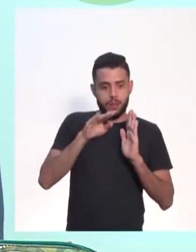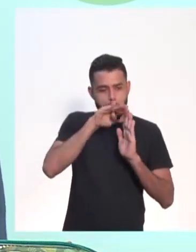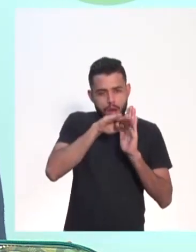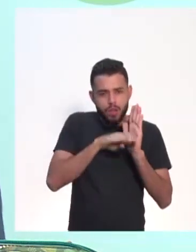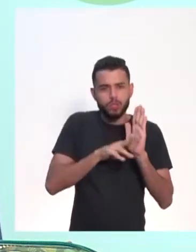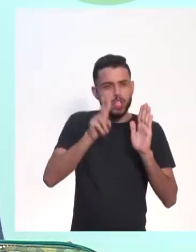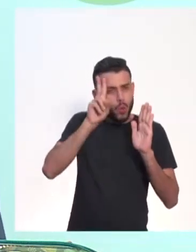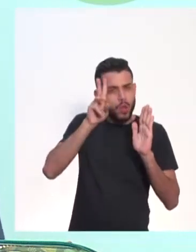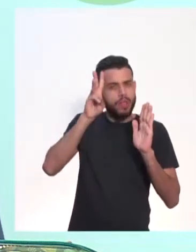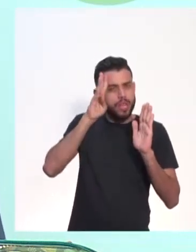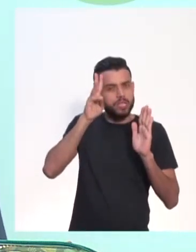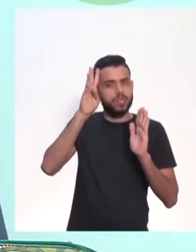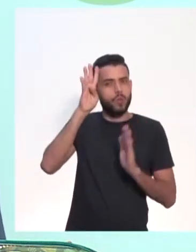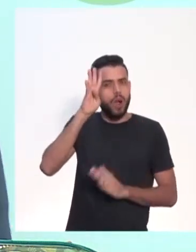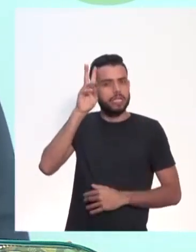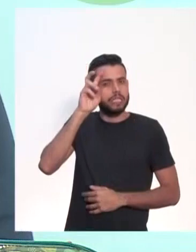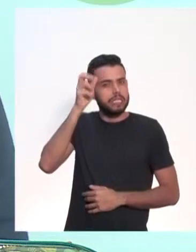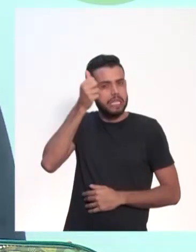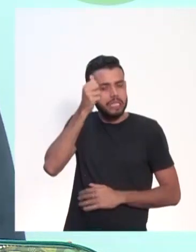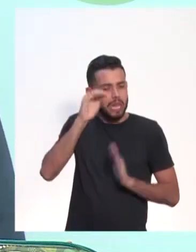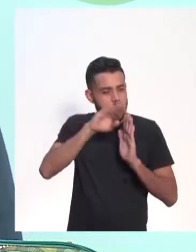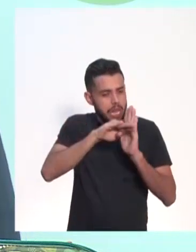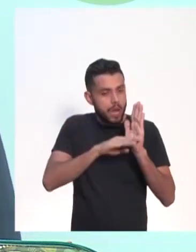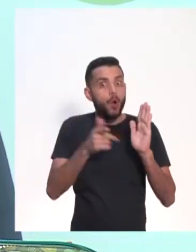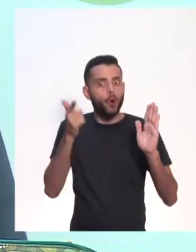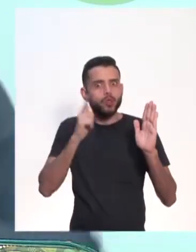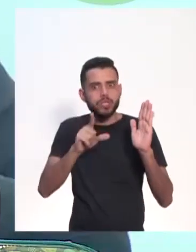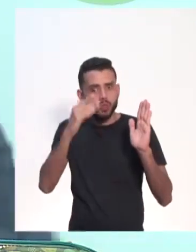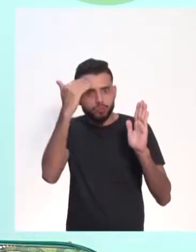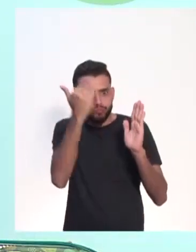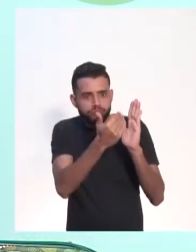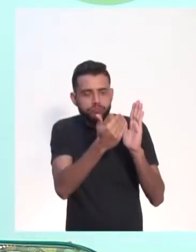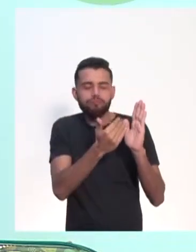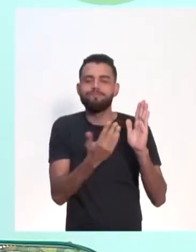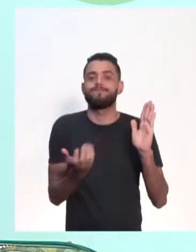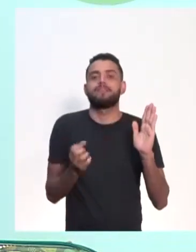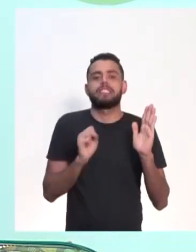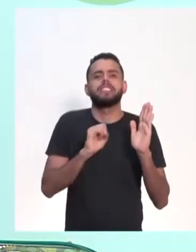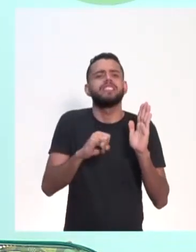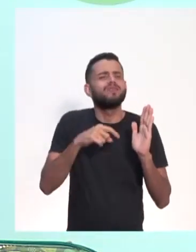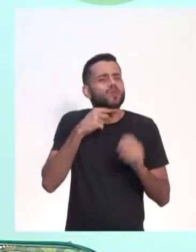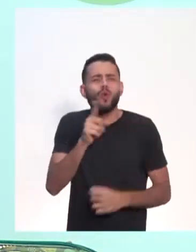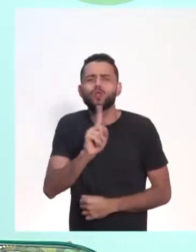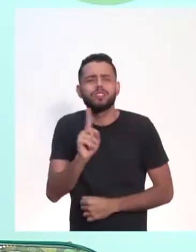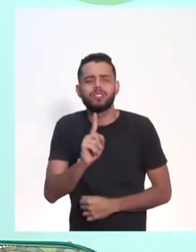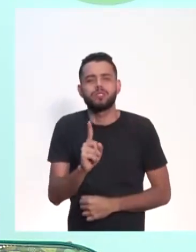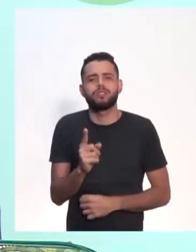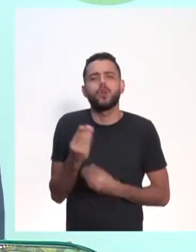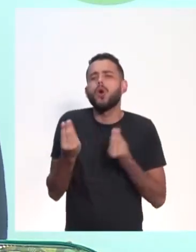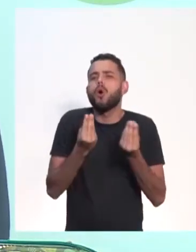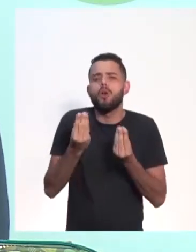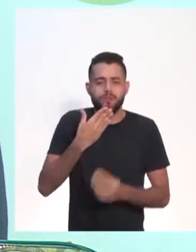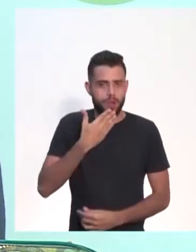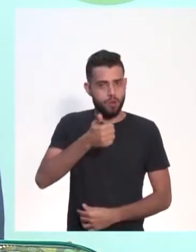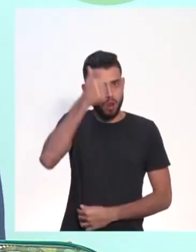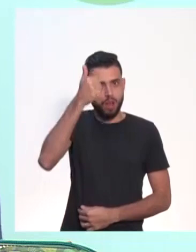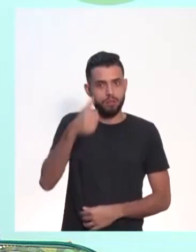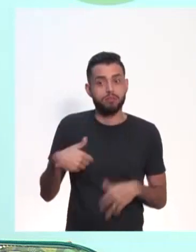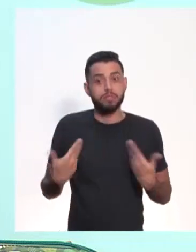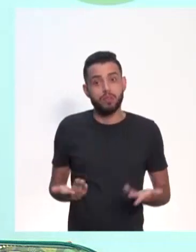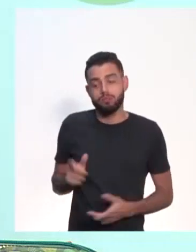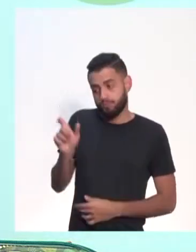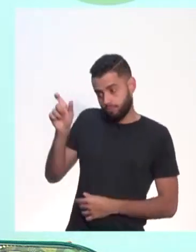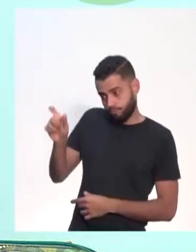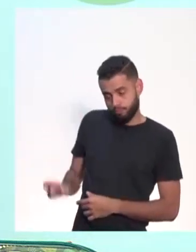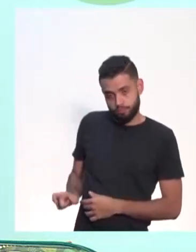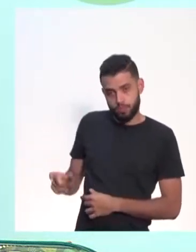nossa agenda semanal? Se a gente não conseguiu, onde será que a gente pode melhorar? Então, esse parceiro de estudo, ele vai